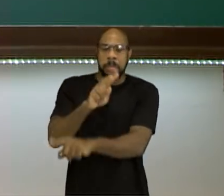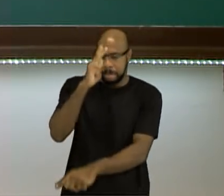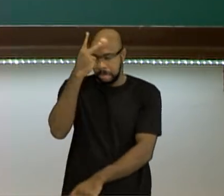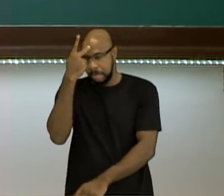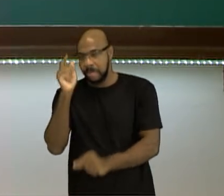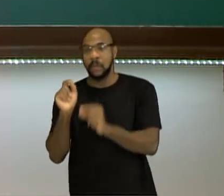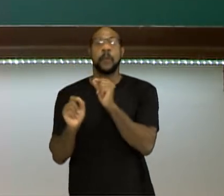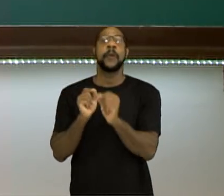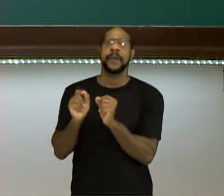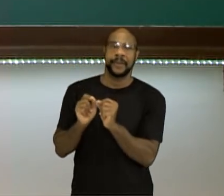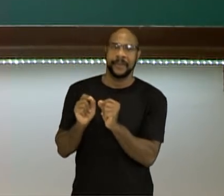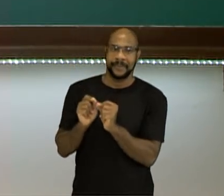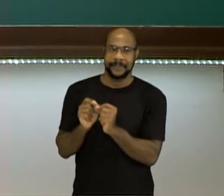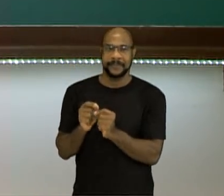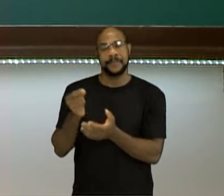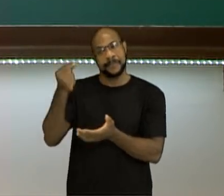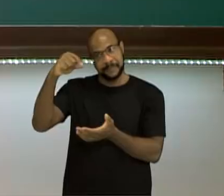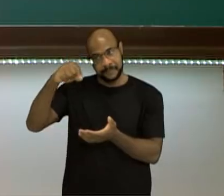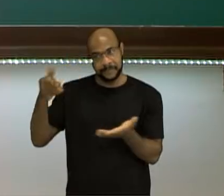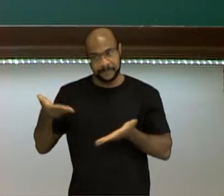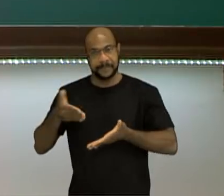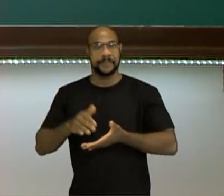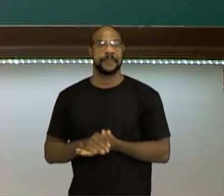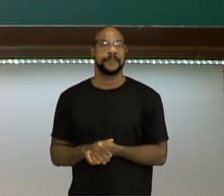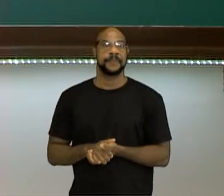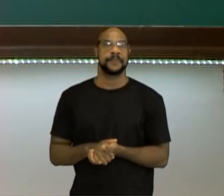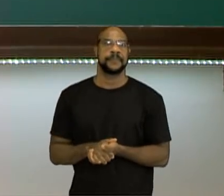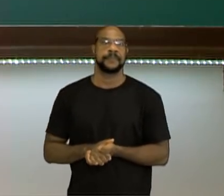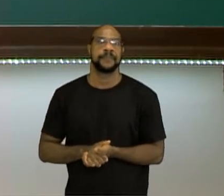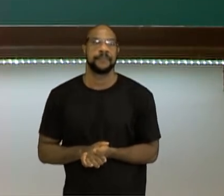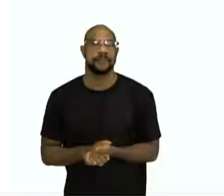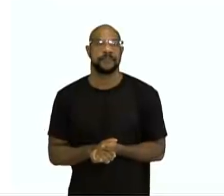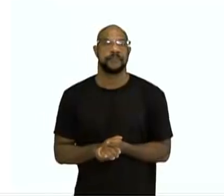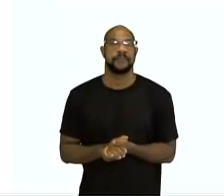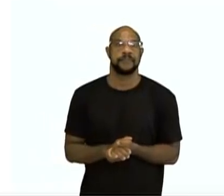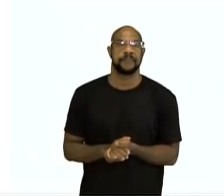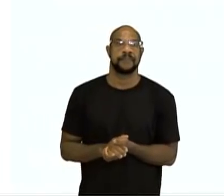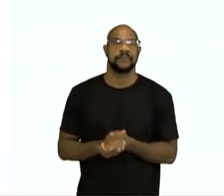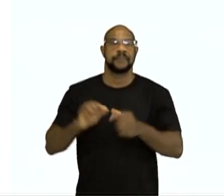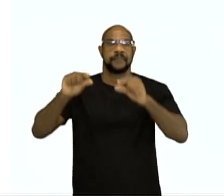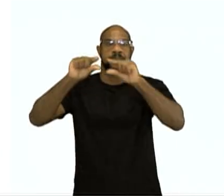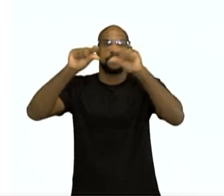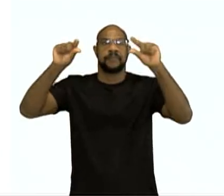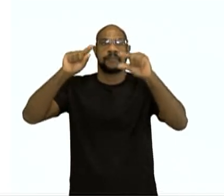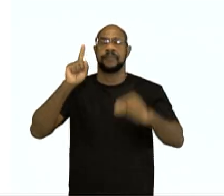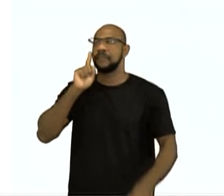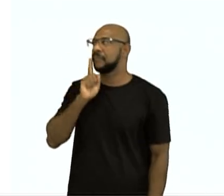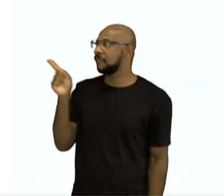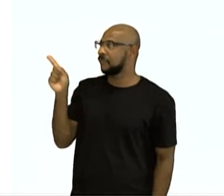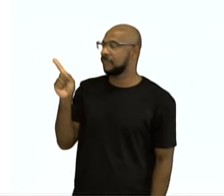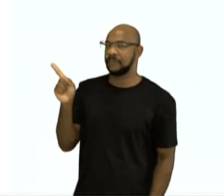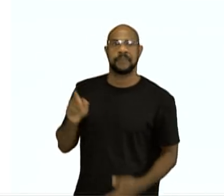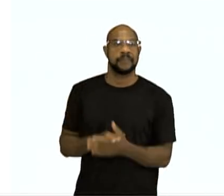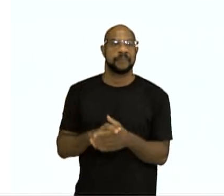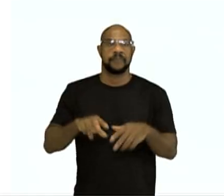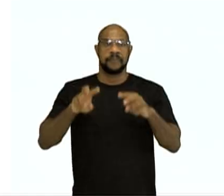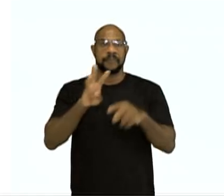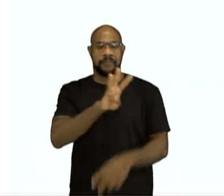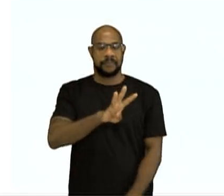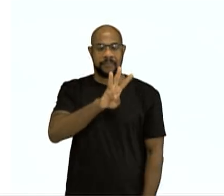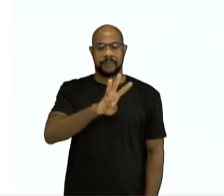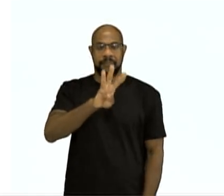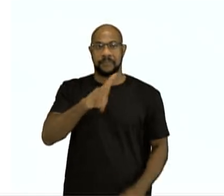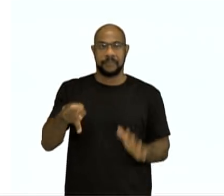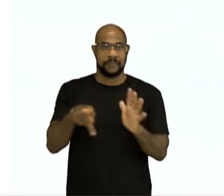você não lembrou, ok? Vamos lá. Read the news. Então essa é uma capa da internet, um site da